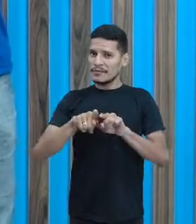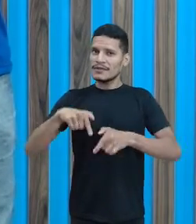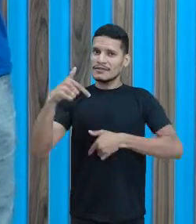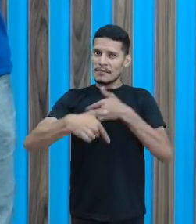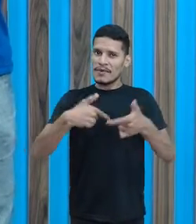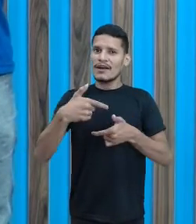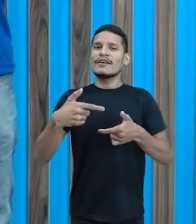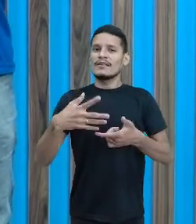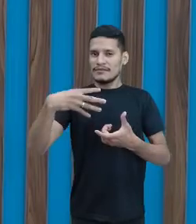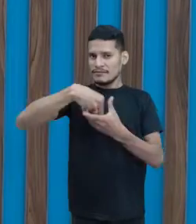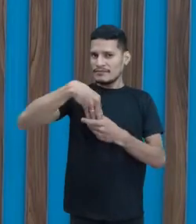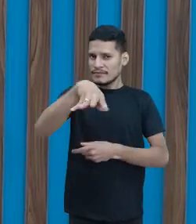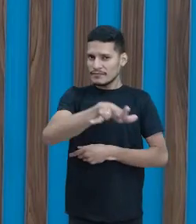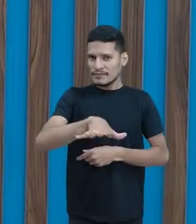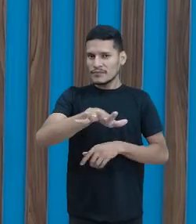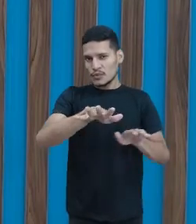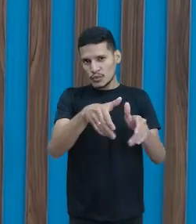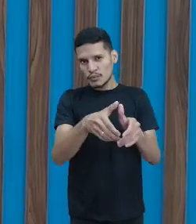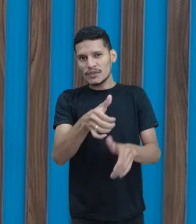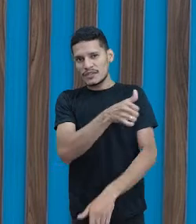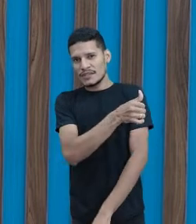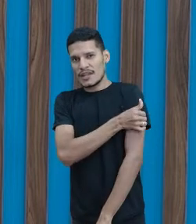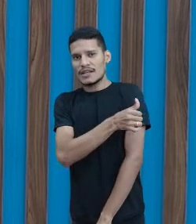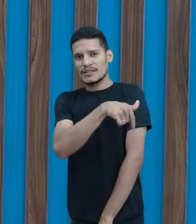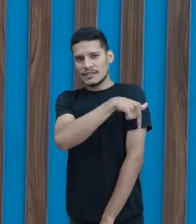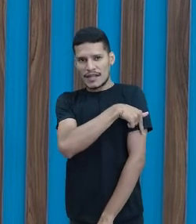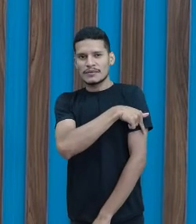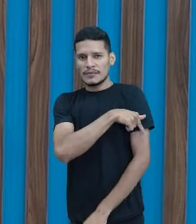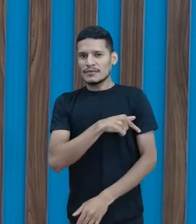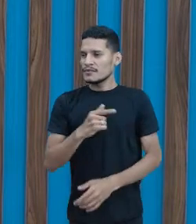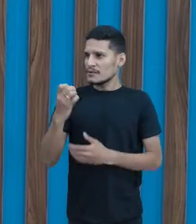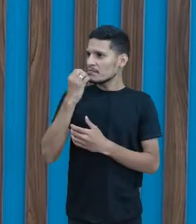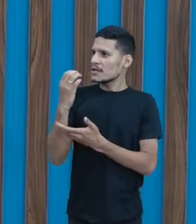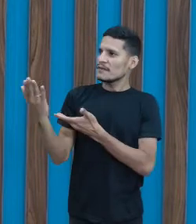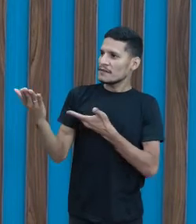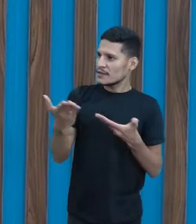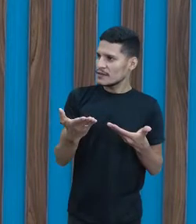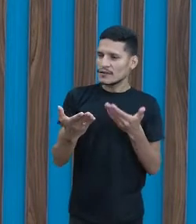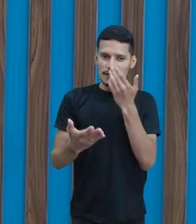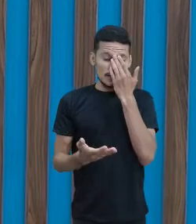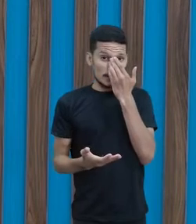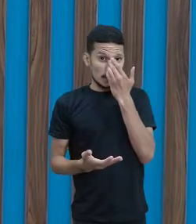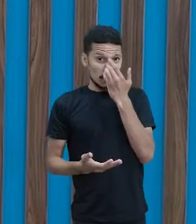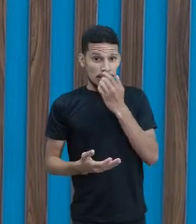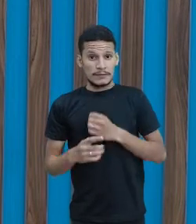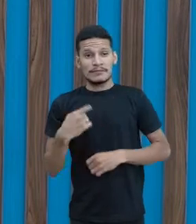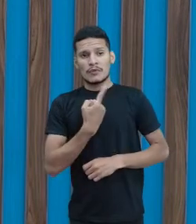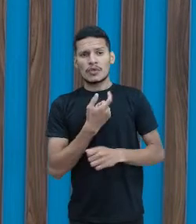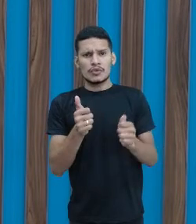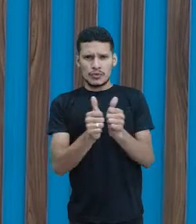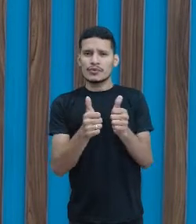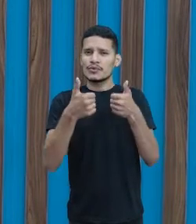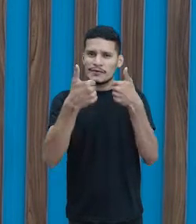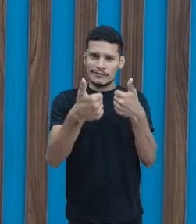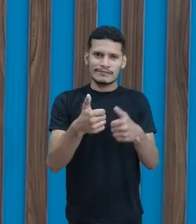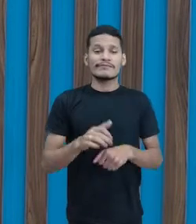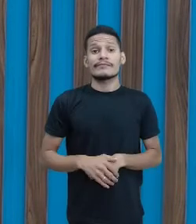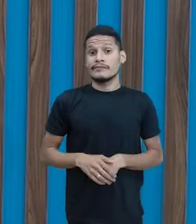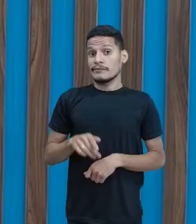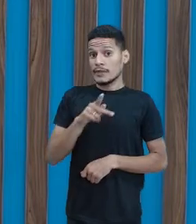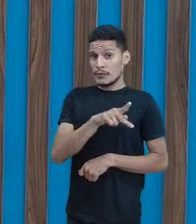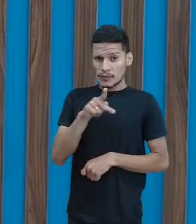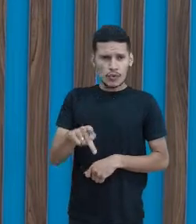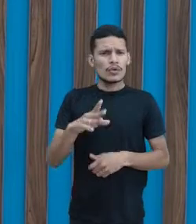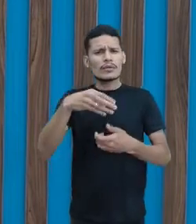trabalha diretamente com as turmas do 6º e do 7º ano. Professor Luciano, seja bem-vindo à nossa aula aí. Tamo junto. Olha só, o professor Luciano está